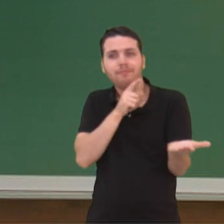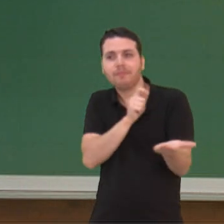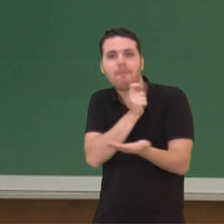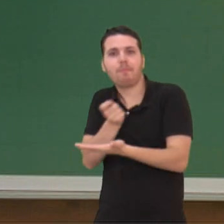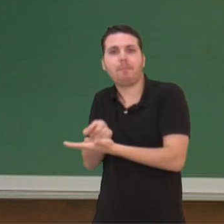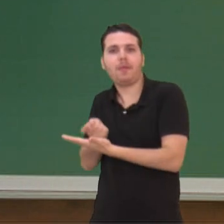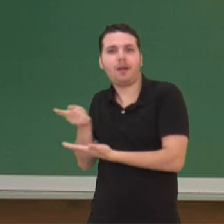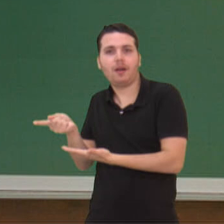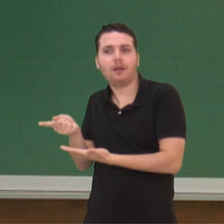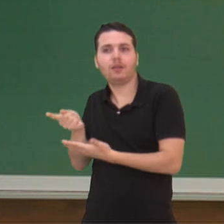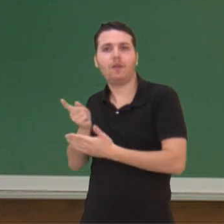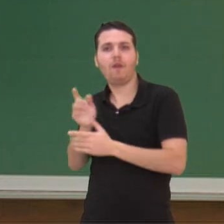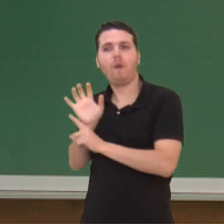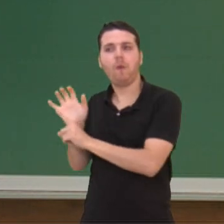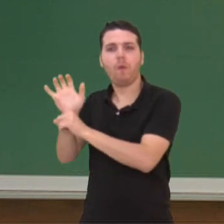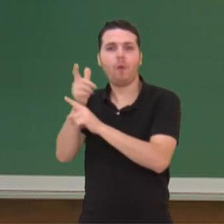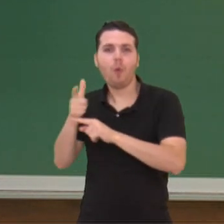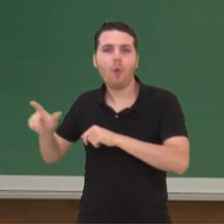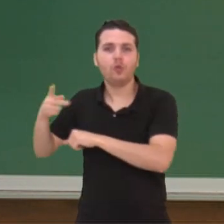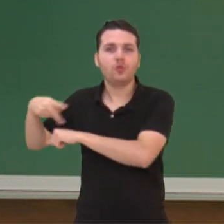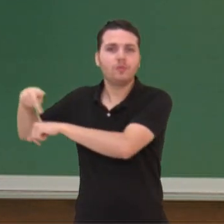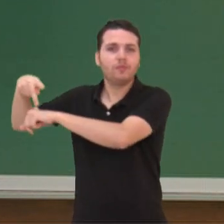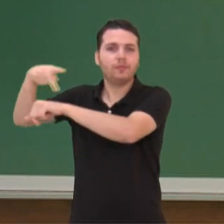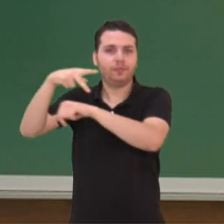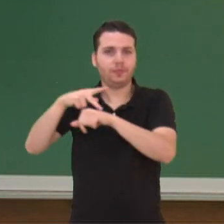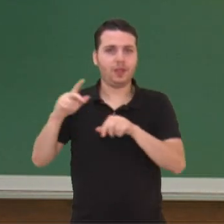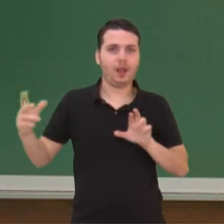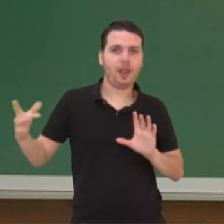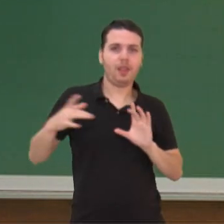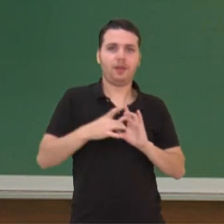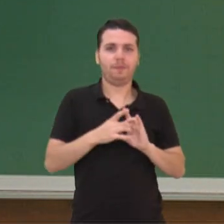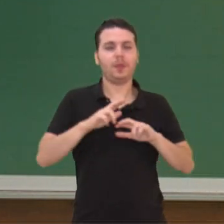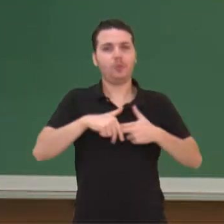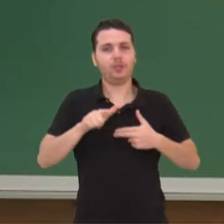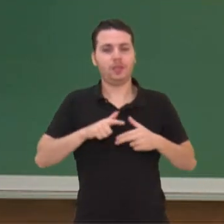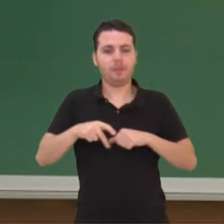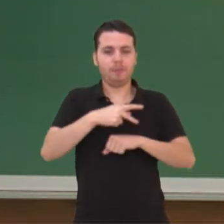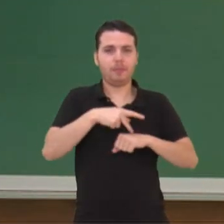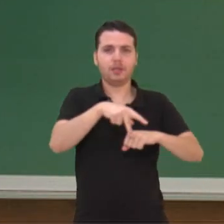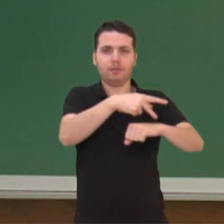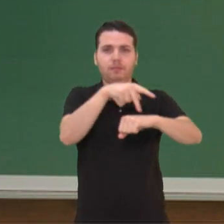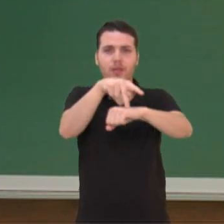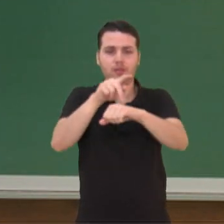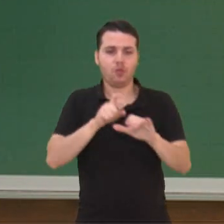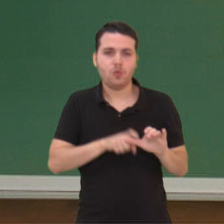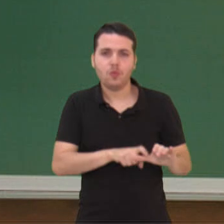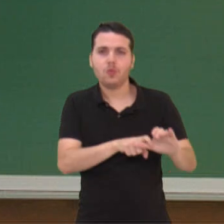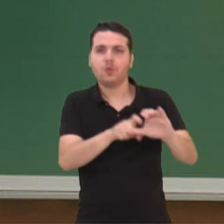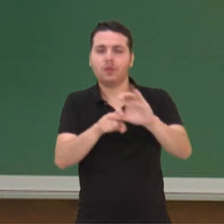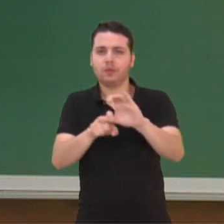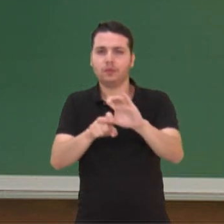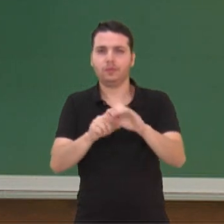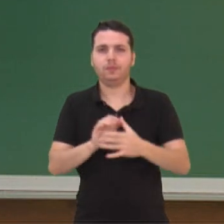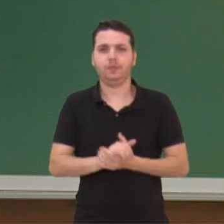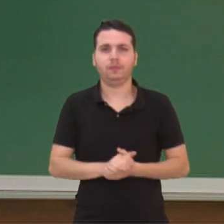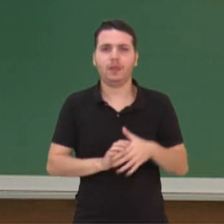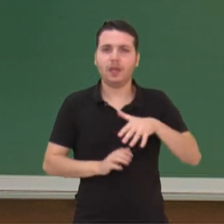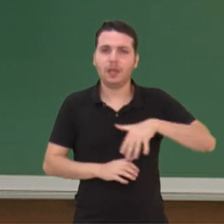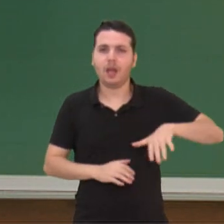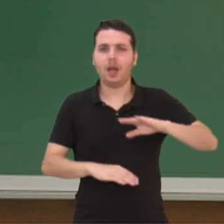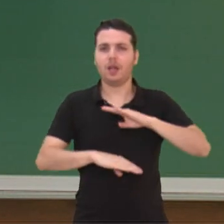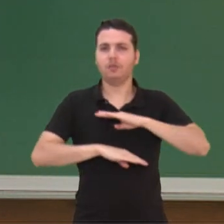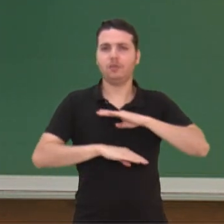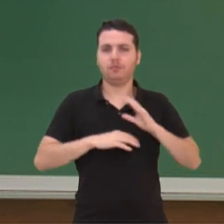outros países que estavam nessa relação. Então, existe essa interdependência econômica que nós temos aí no cenário do